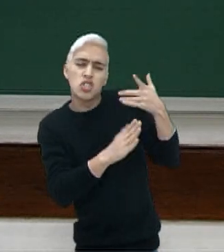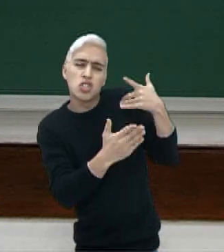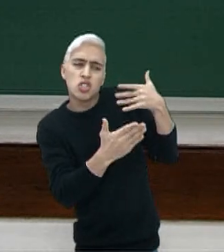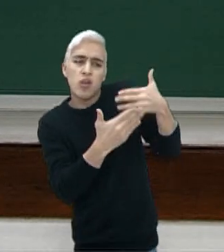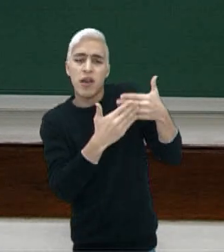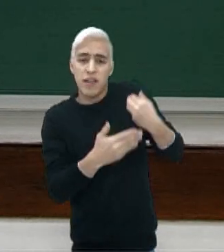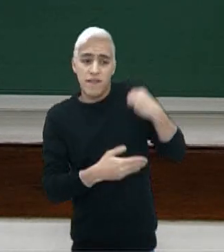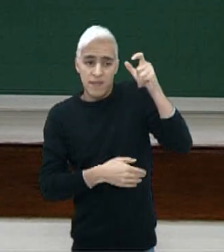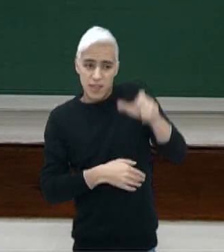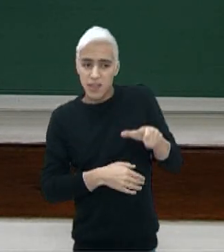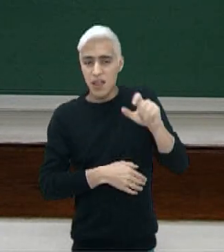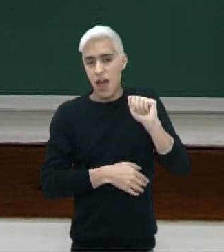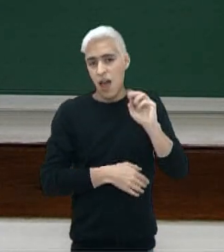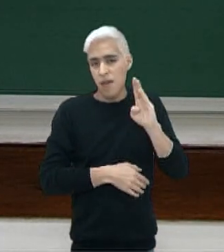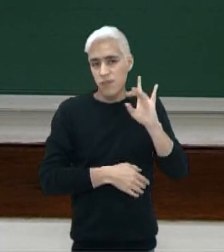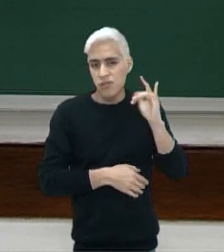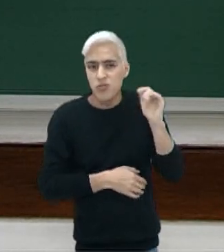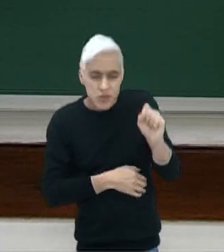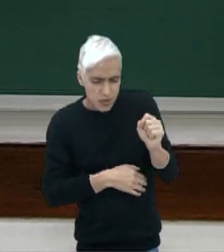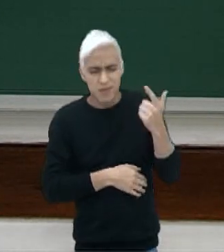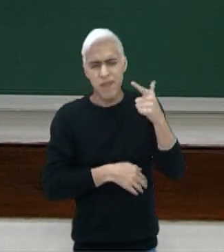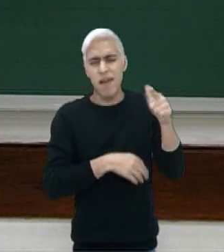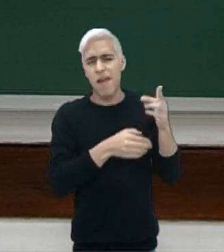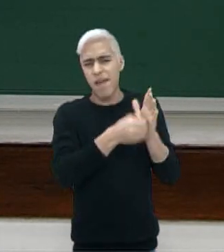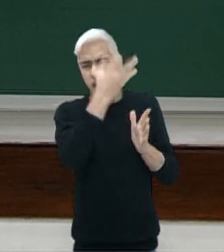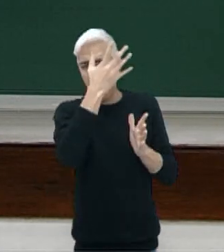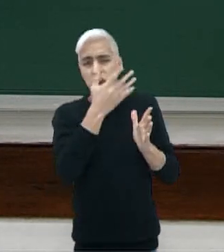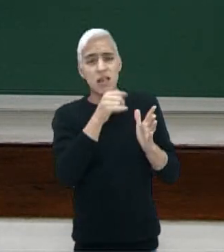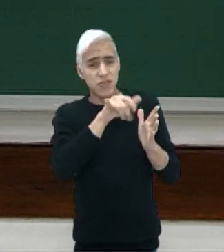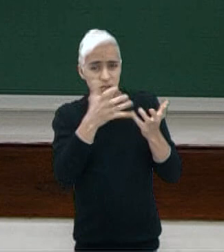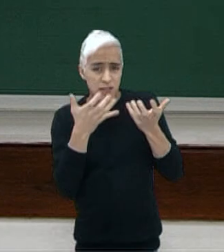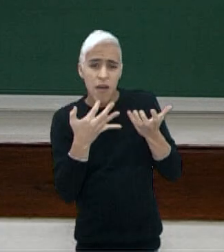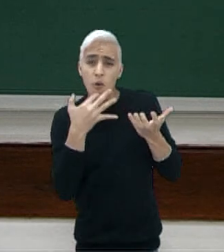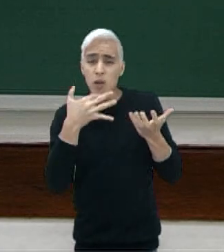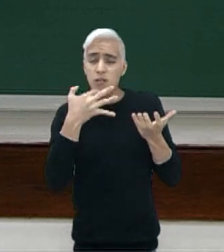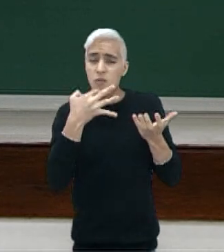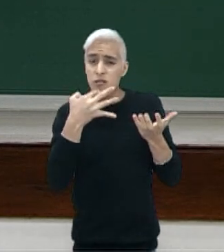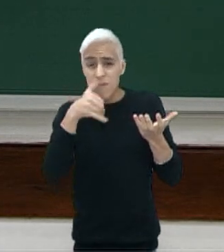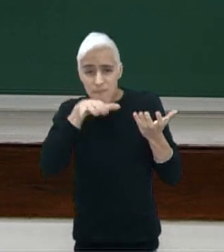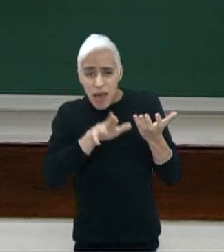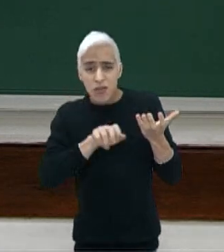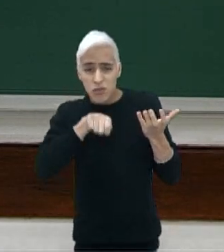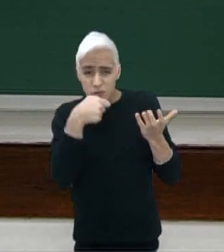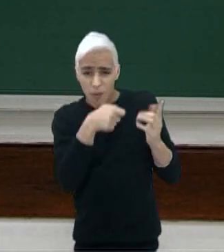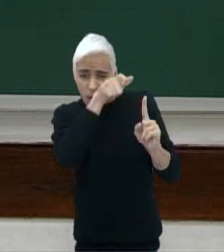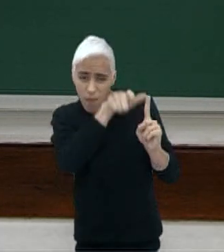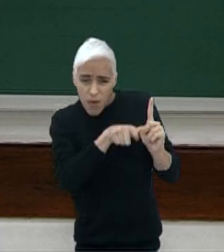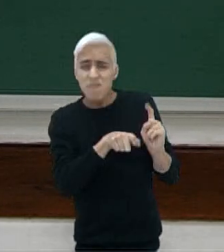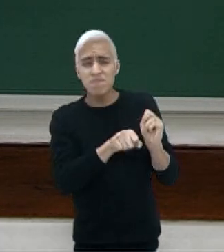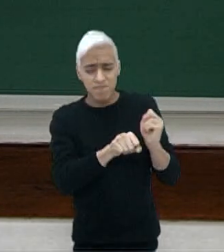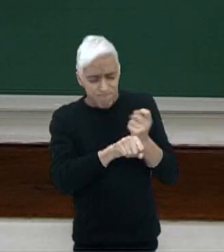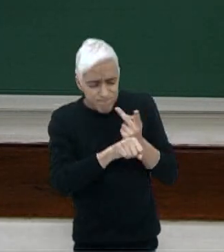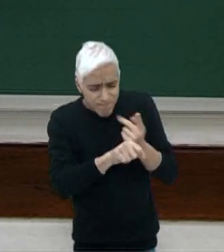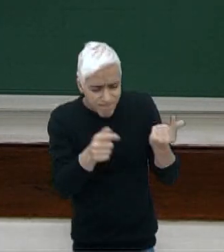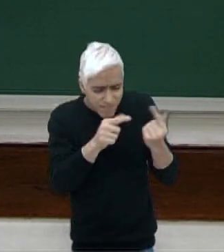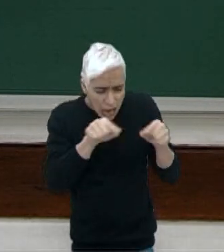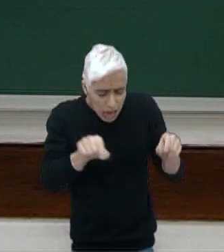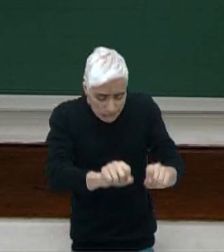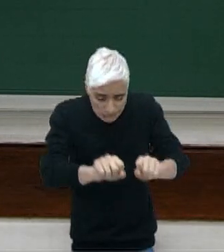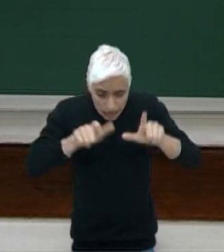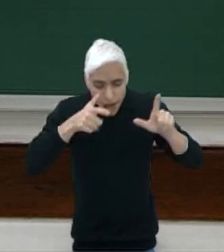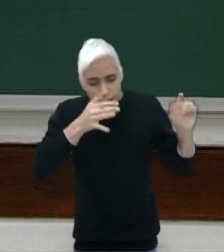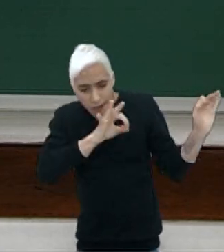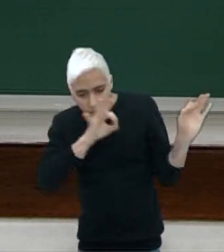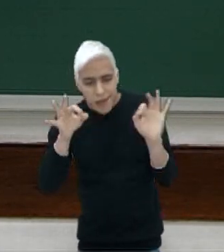certo? Tem vários documentários, aqui eu coloquei um. Se você quiser conhecer um pouquinho mais, saber um pouco, vale muito a pena construir um